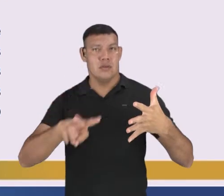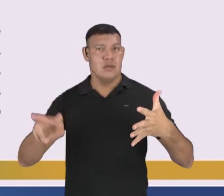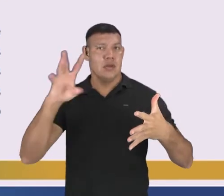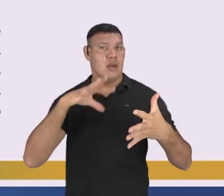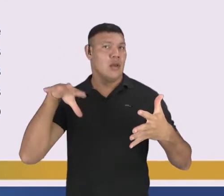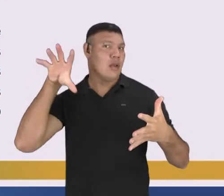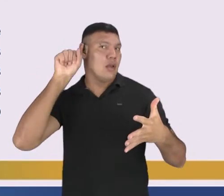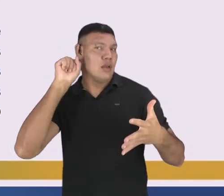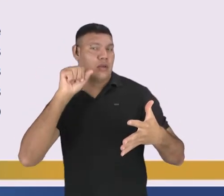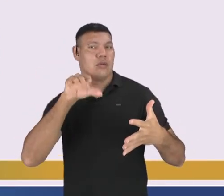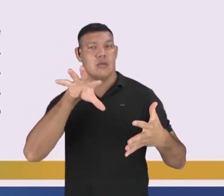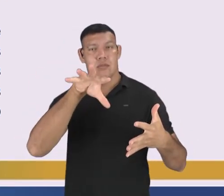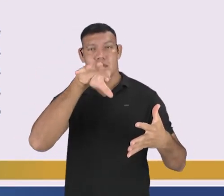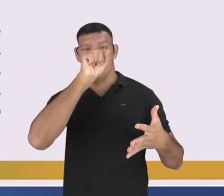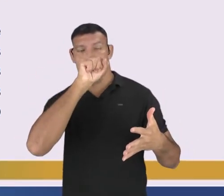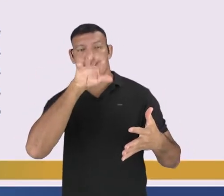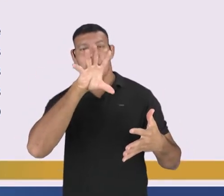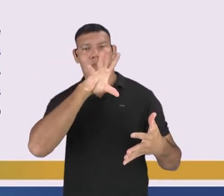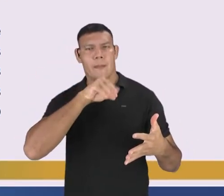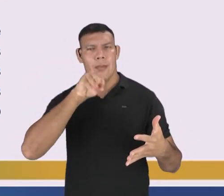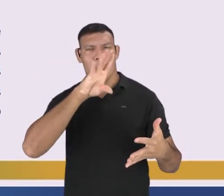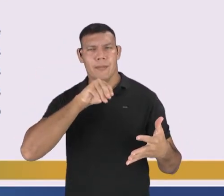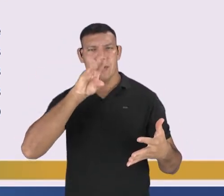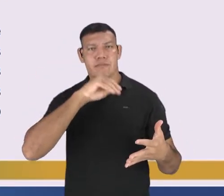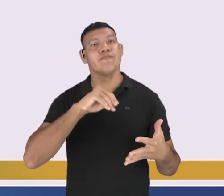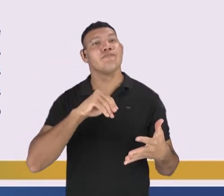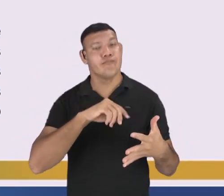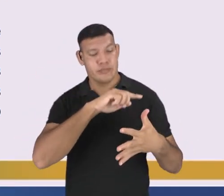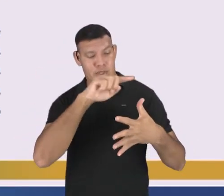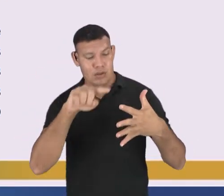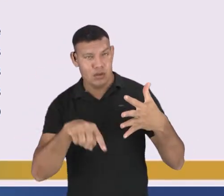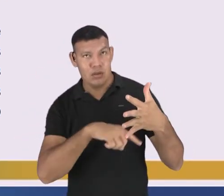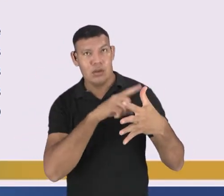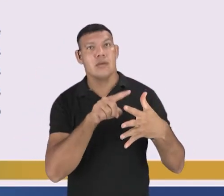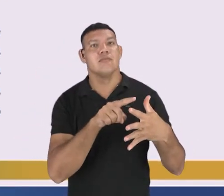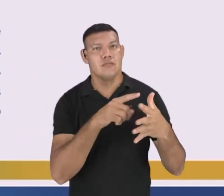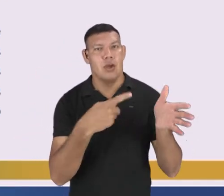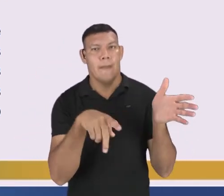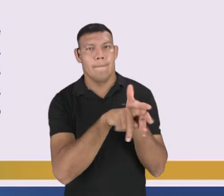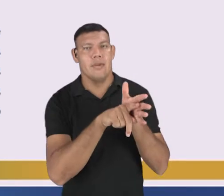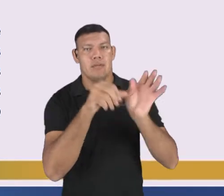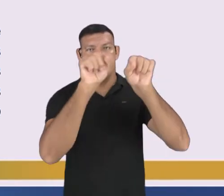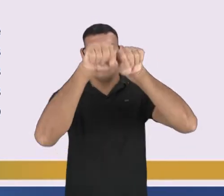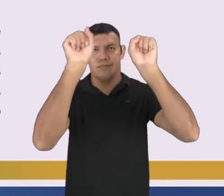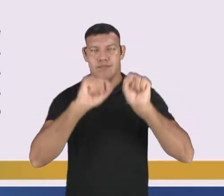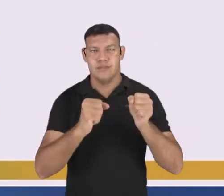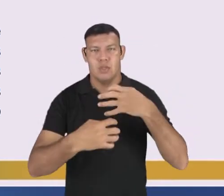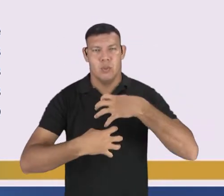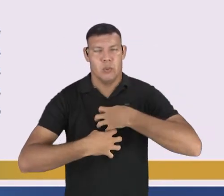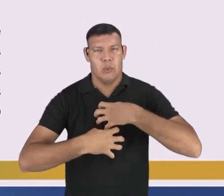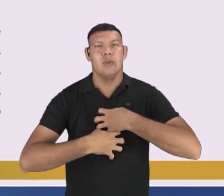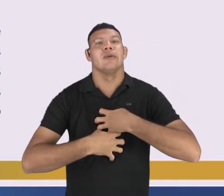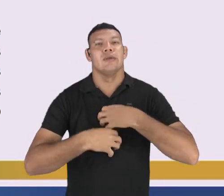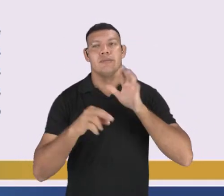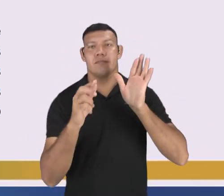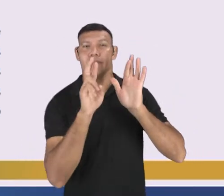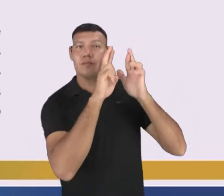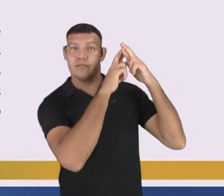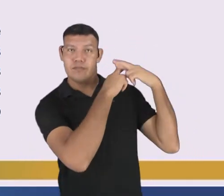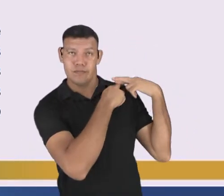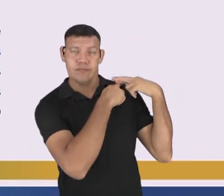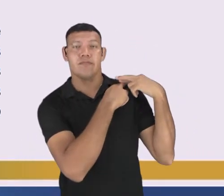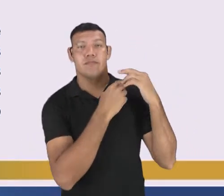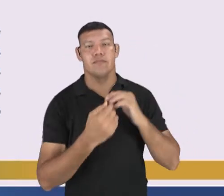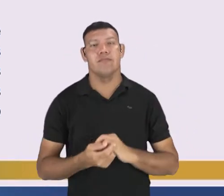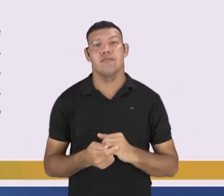paladar, a audição e o tato. Eles fazem parte, então, do sistema sensorial. O sistema sensorial ele é responsável por